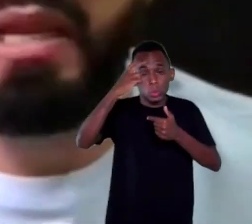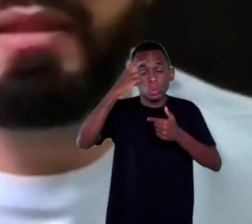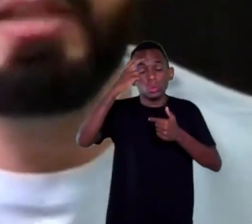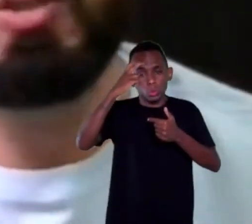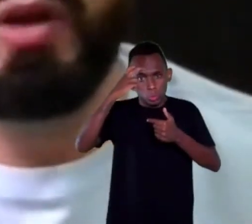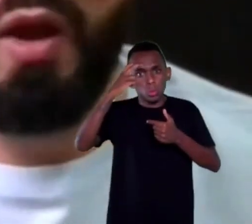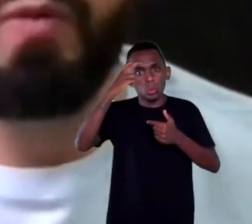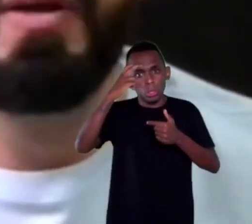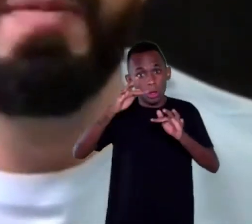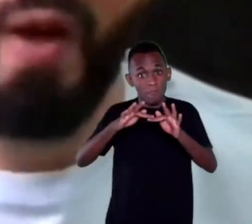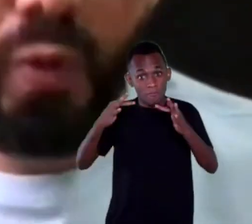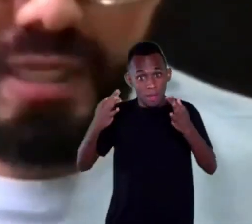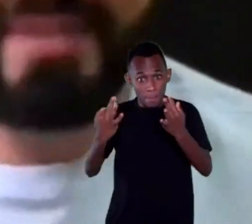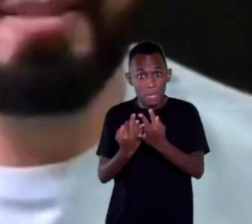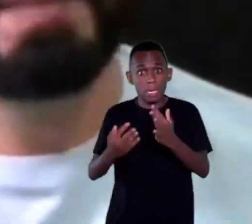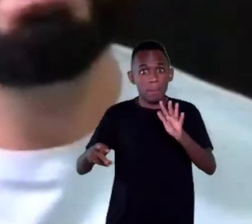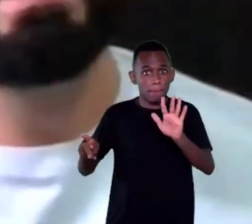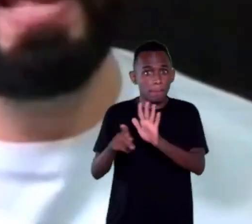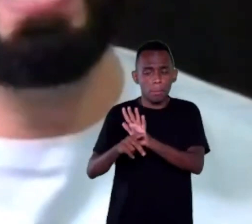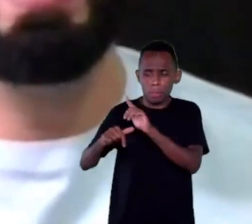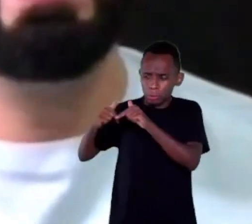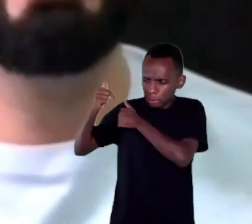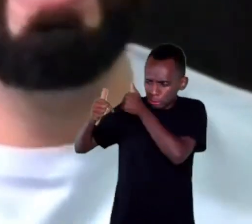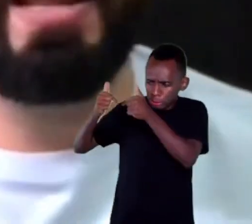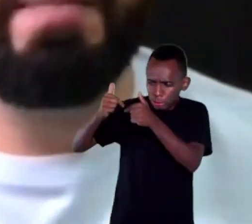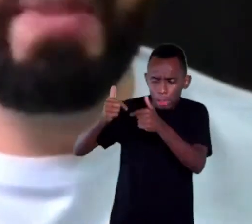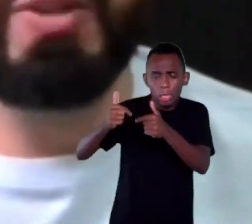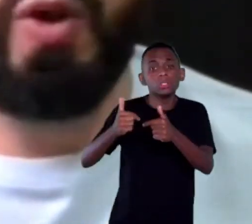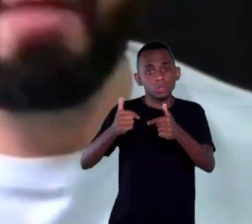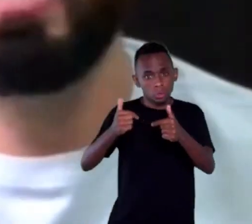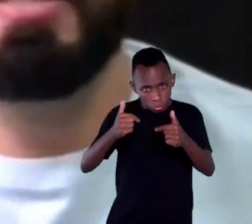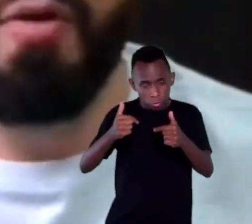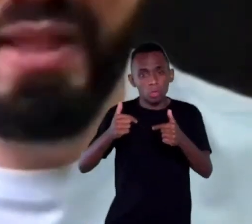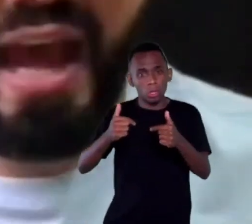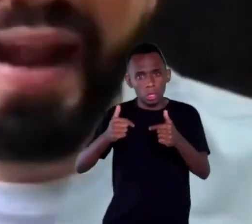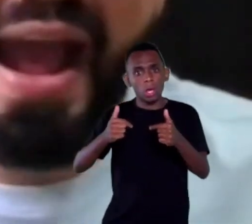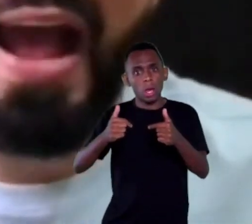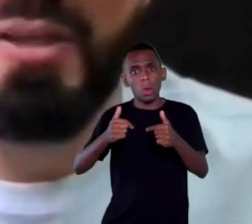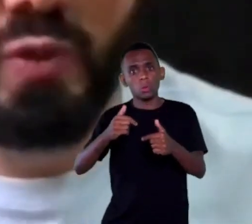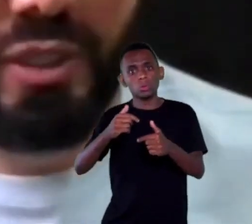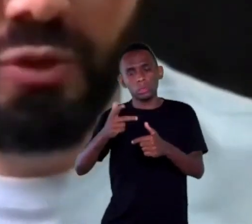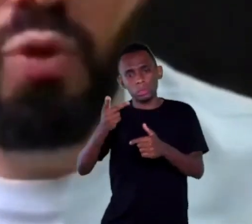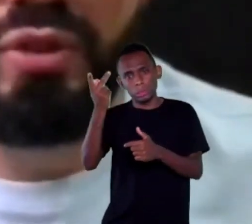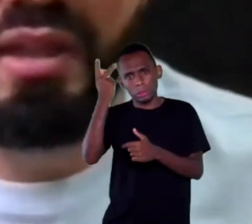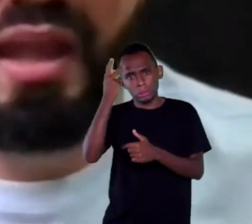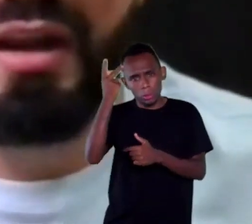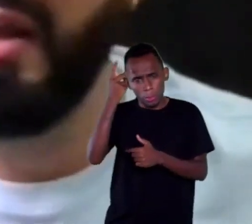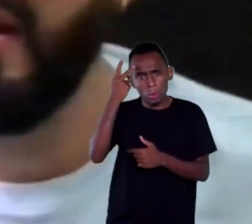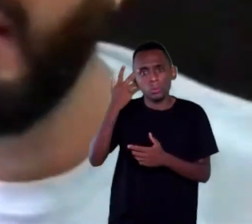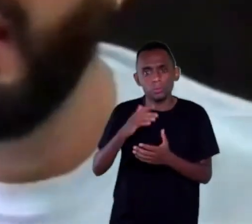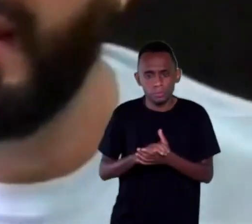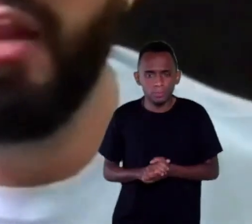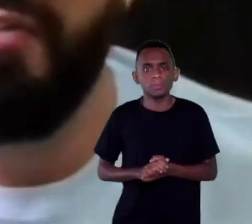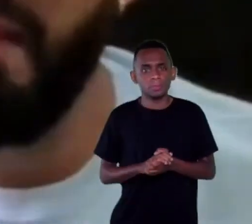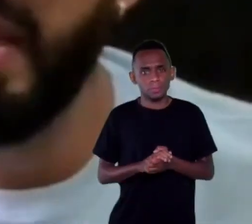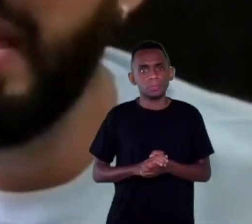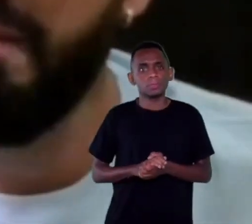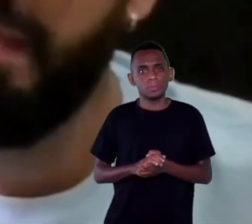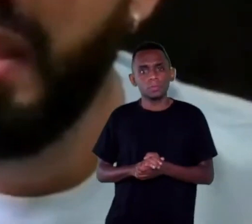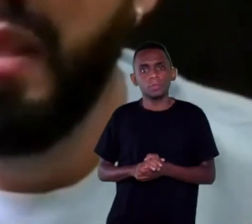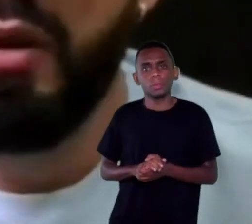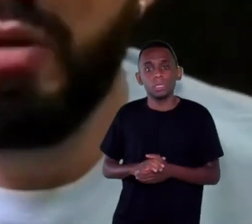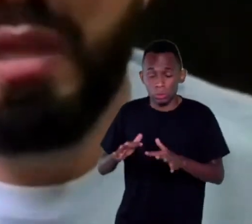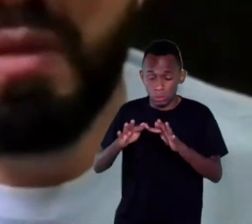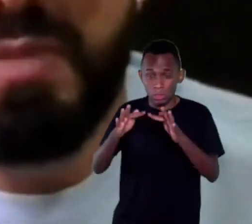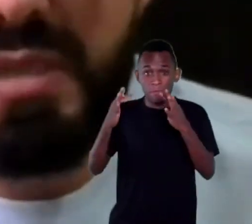aquela família tradicional paulista, ela é daquele pessoal da Mansão Matarazzo e toda aquela